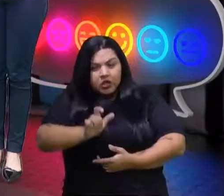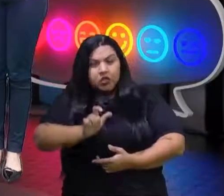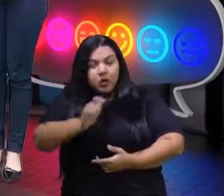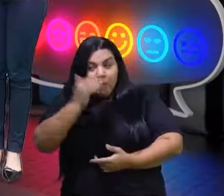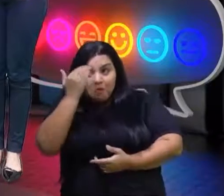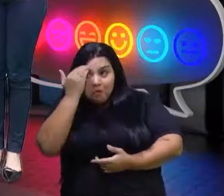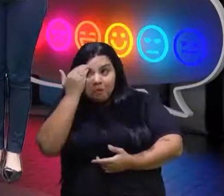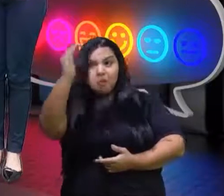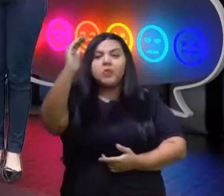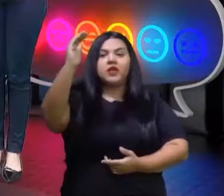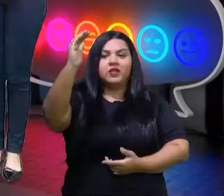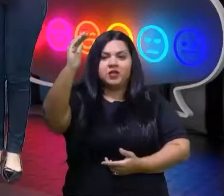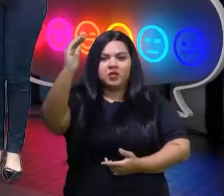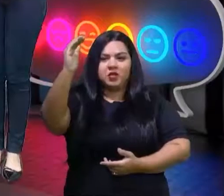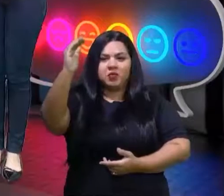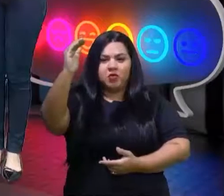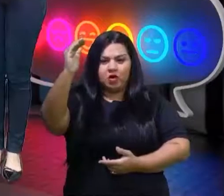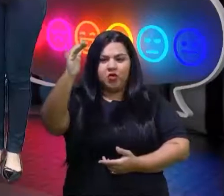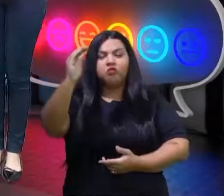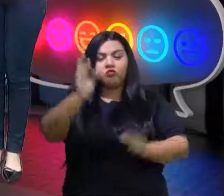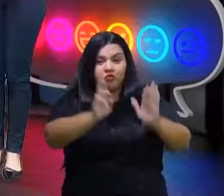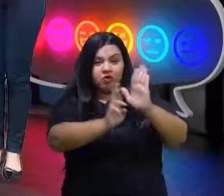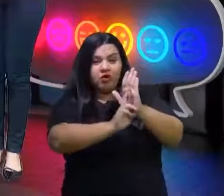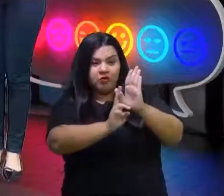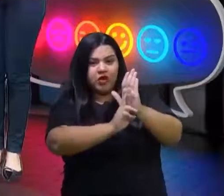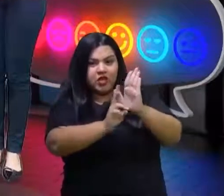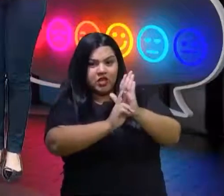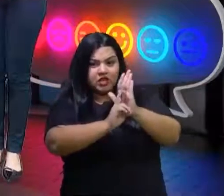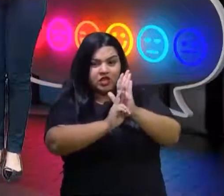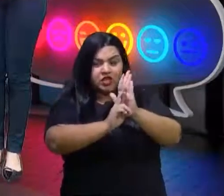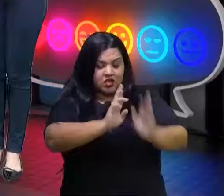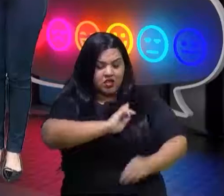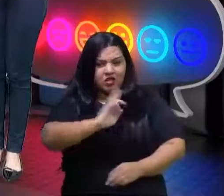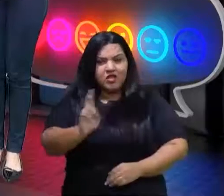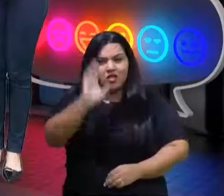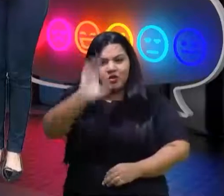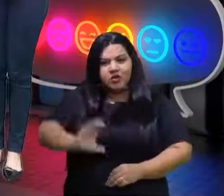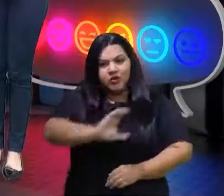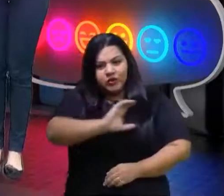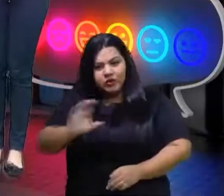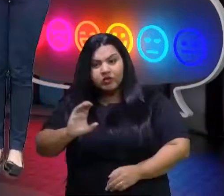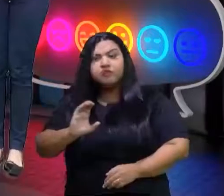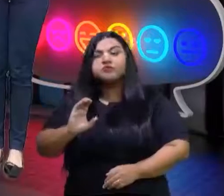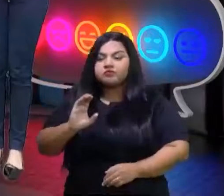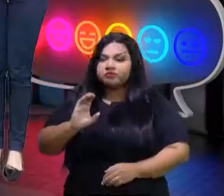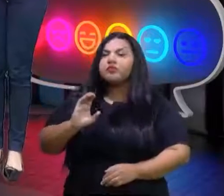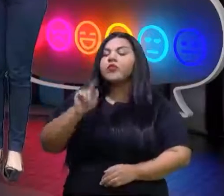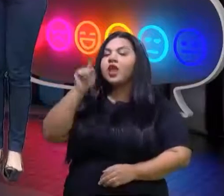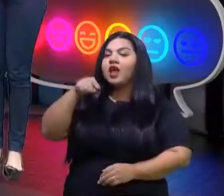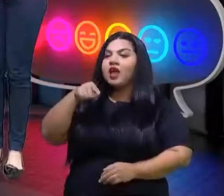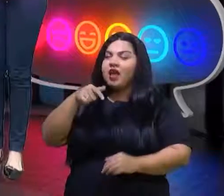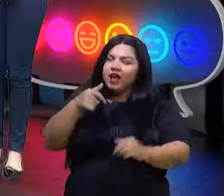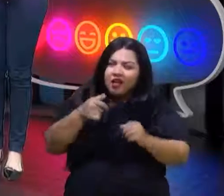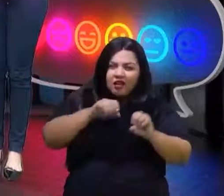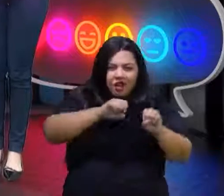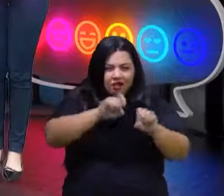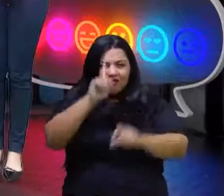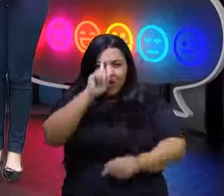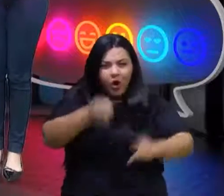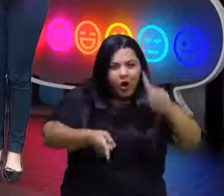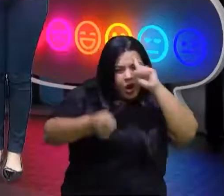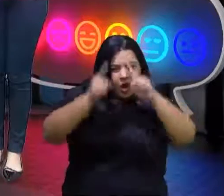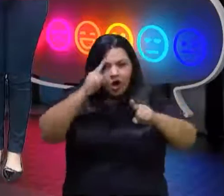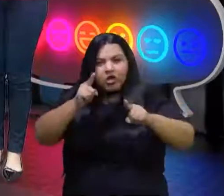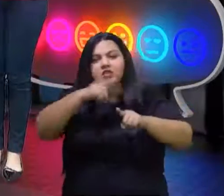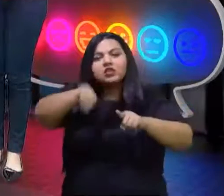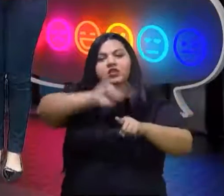maior figura, de maior representatividade para a religião dos católicos, né? E ele vive aí e comanda essa região com toda a